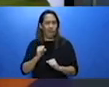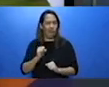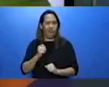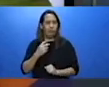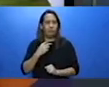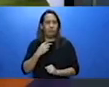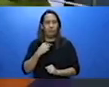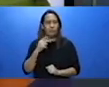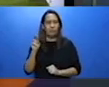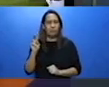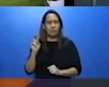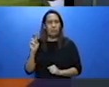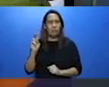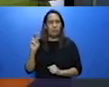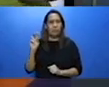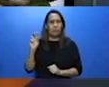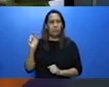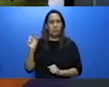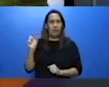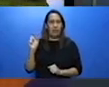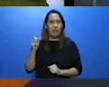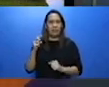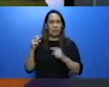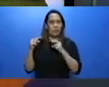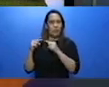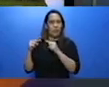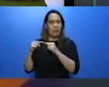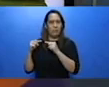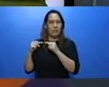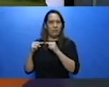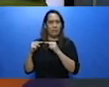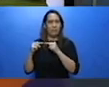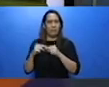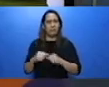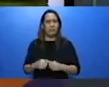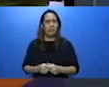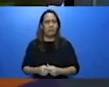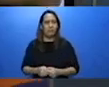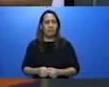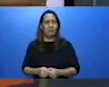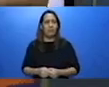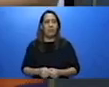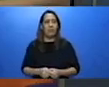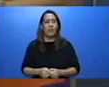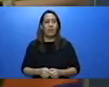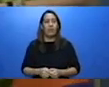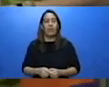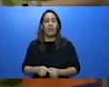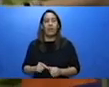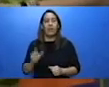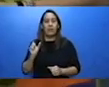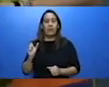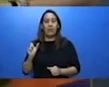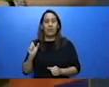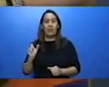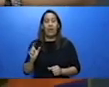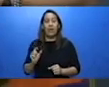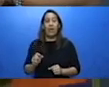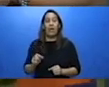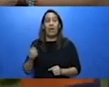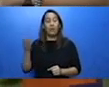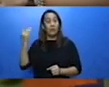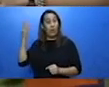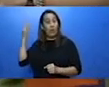comidinhas, ela estava brincando de casinha. Então, esse daqui não é a resposta certa ainda. Quando eu